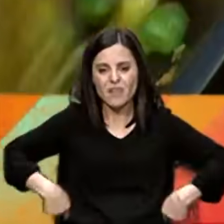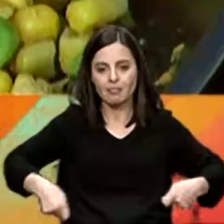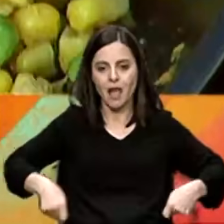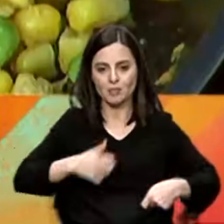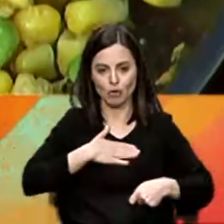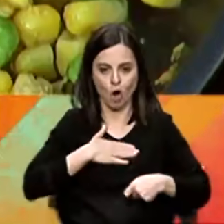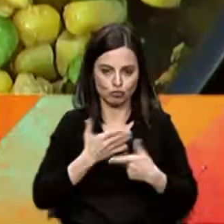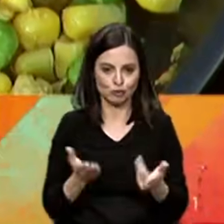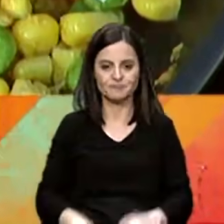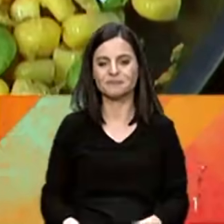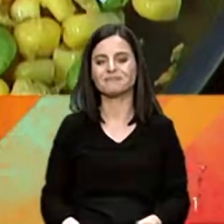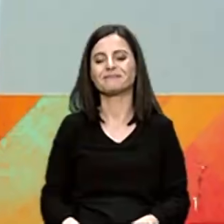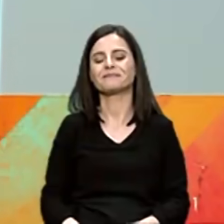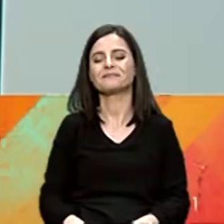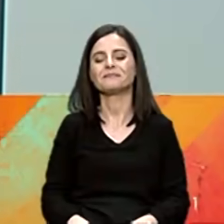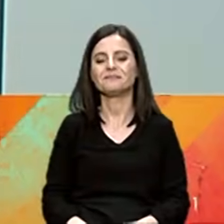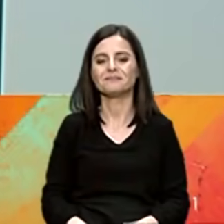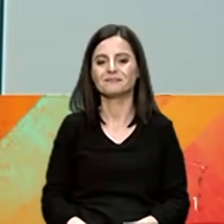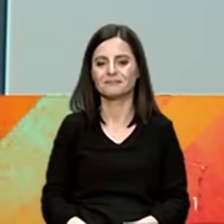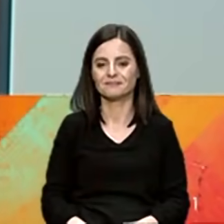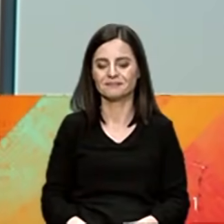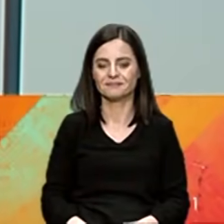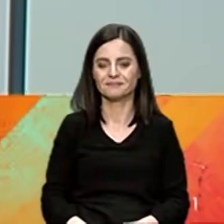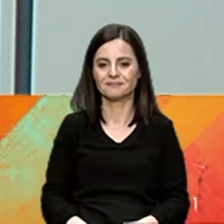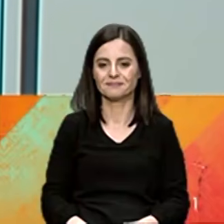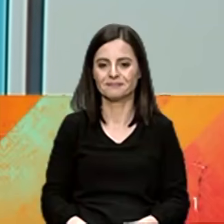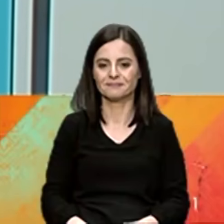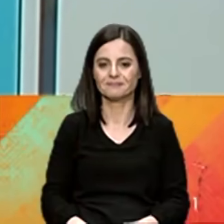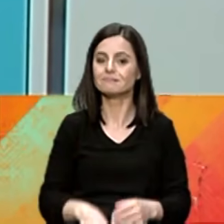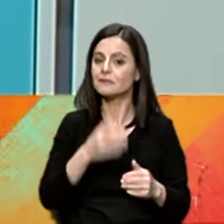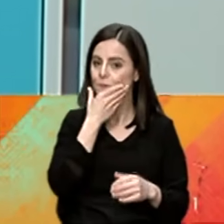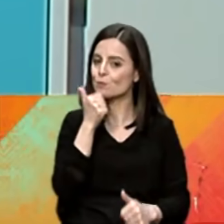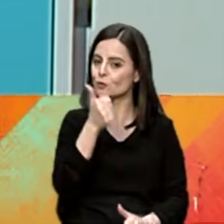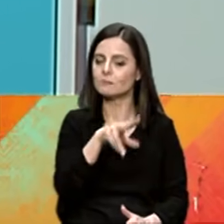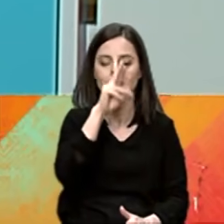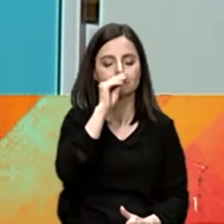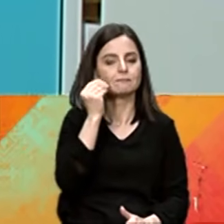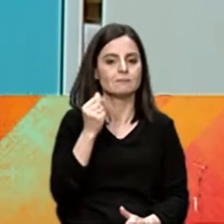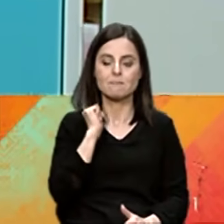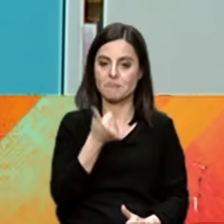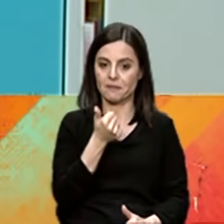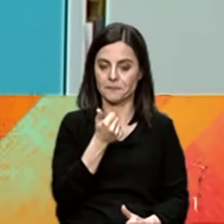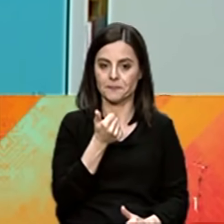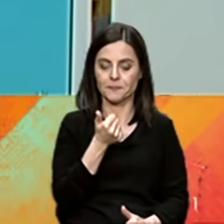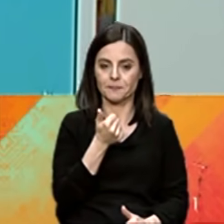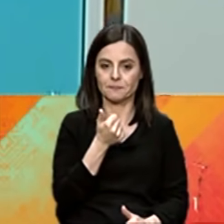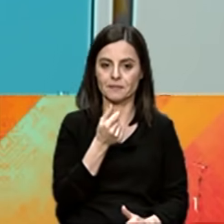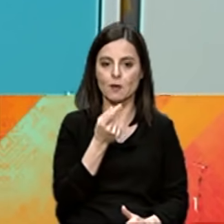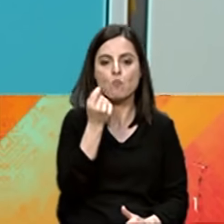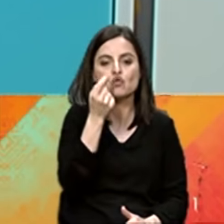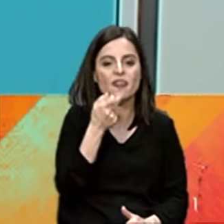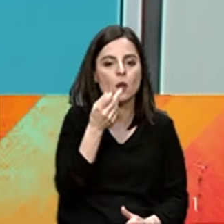tanto. Olha, acho que está aqui mesmo muito bonito, cheira bem. Vou pôr um bocadinho de